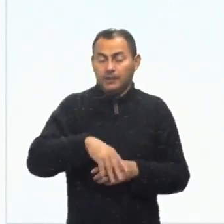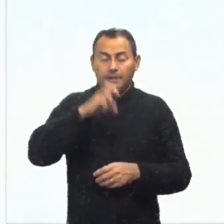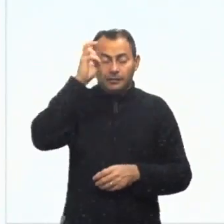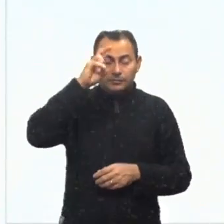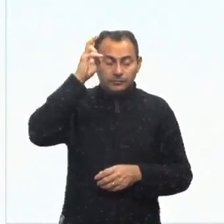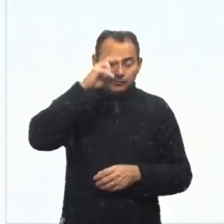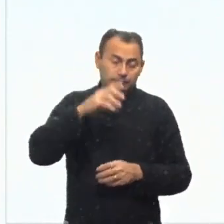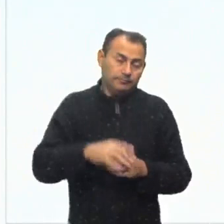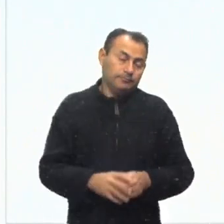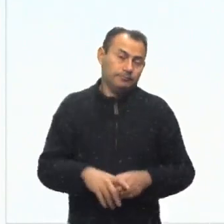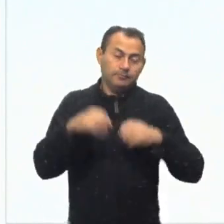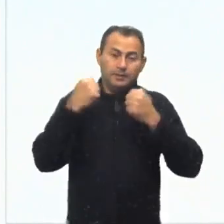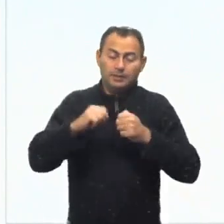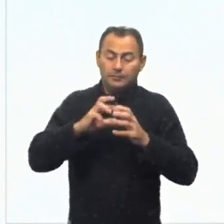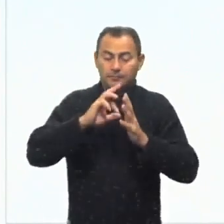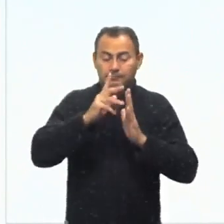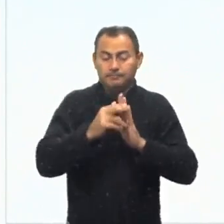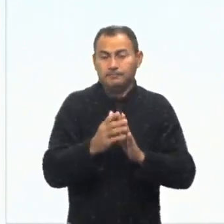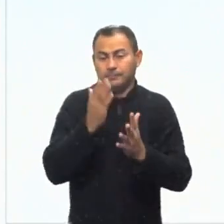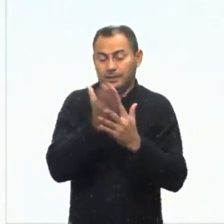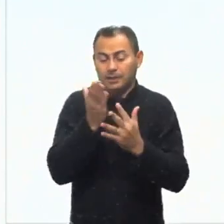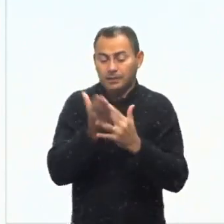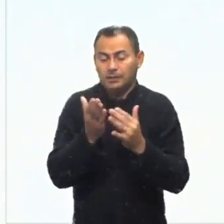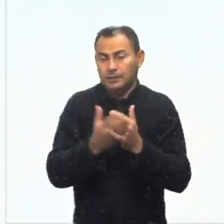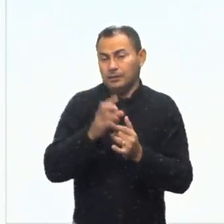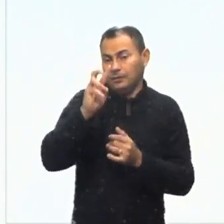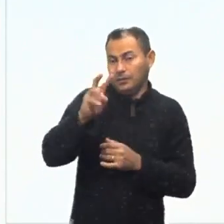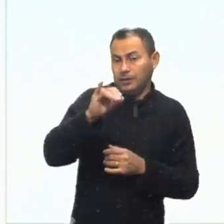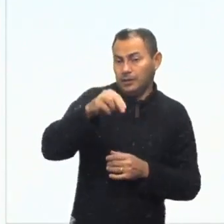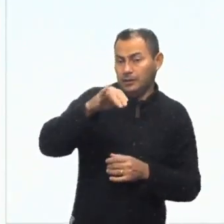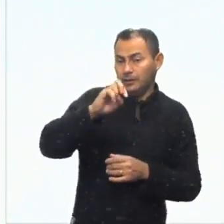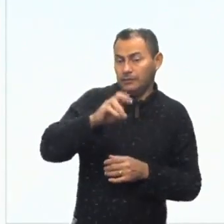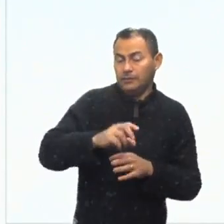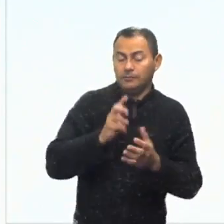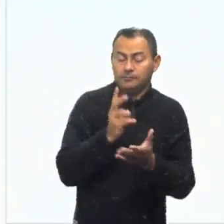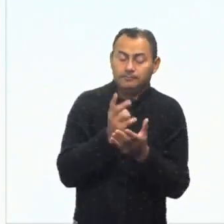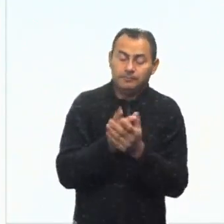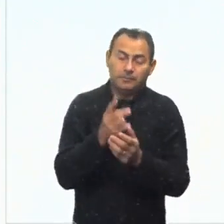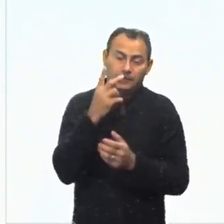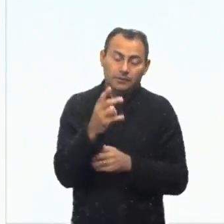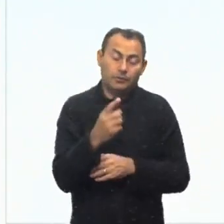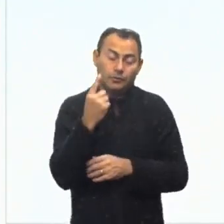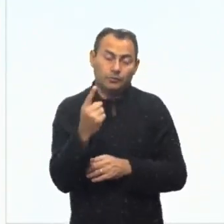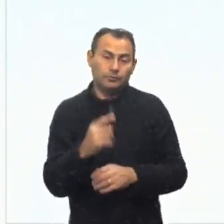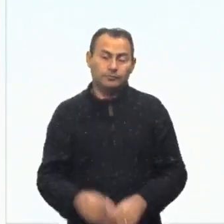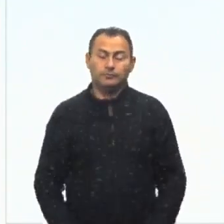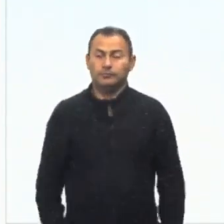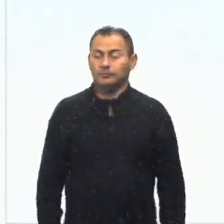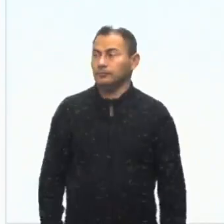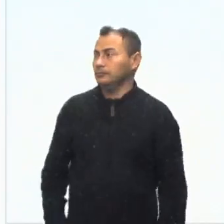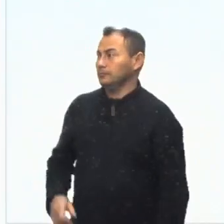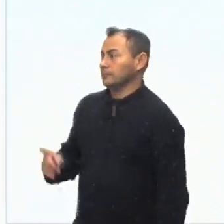que ela deve variar entre dois níveis de frequência. Aqui uma frequência 1,